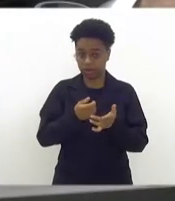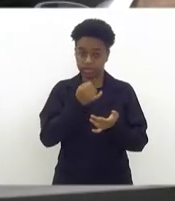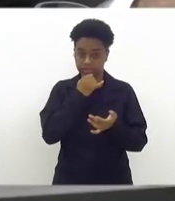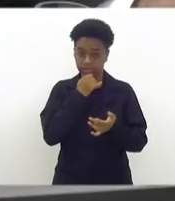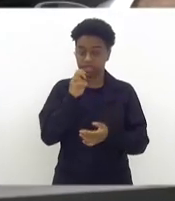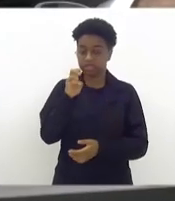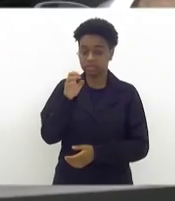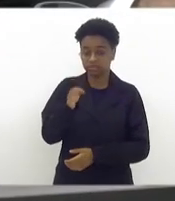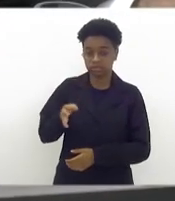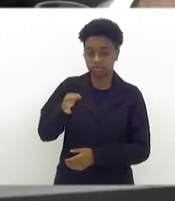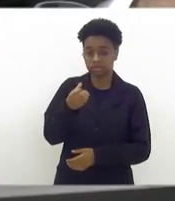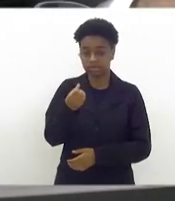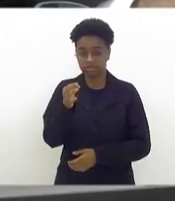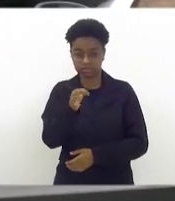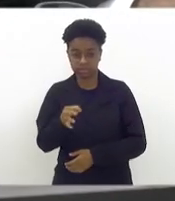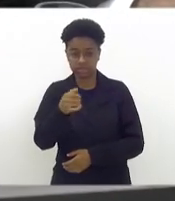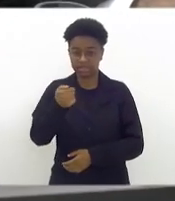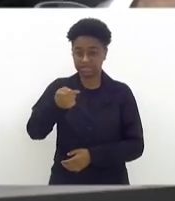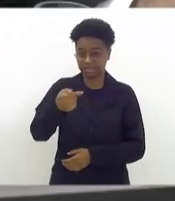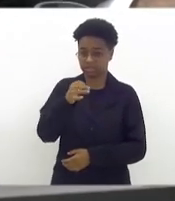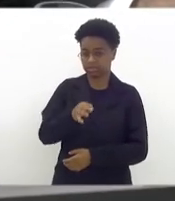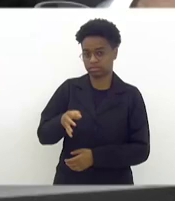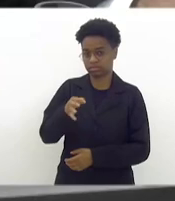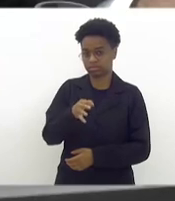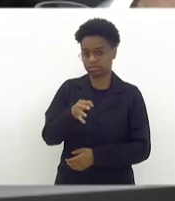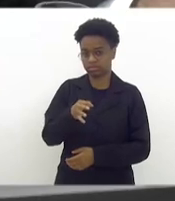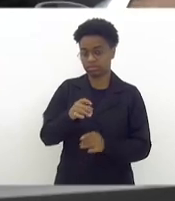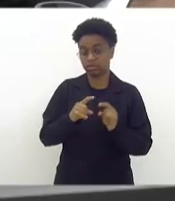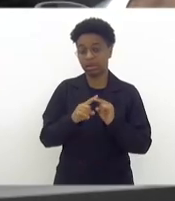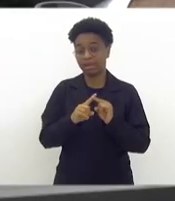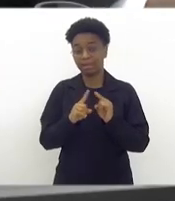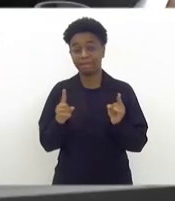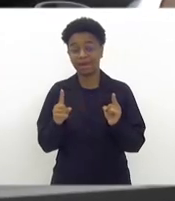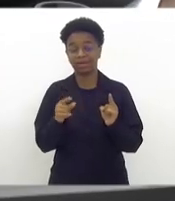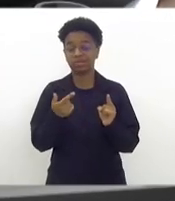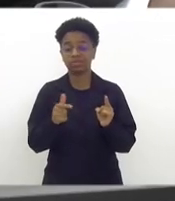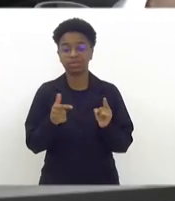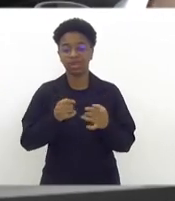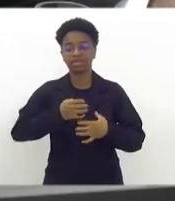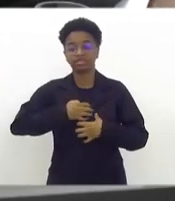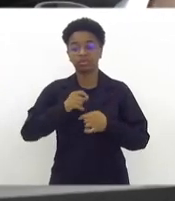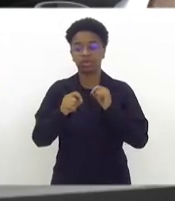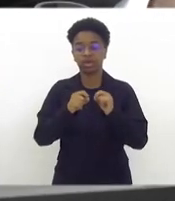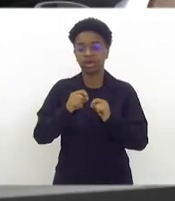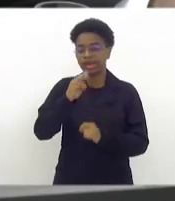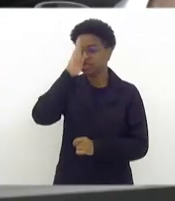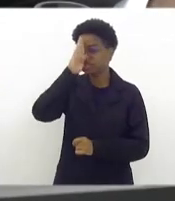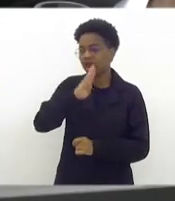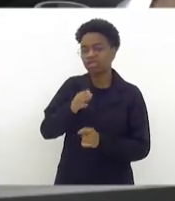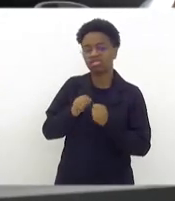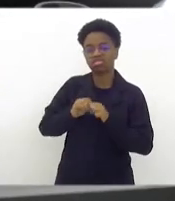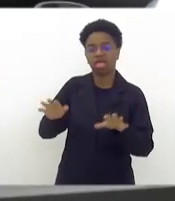centavos, 6 centavos, 7 centavos, ou seja, não há lucro em cima disso. Apenas não há aquela sensação que é gratuito e